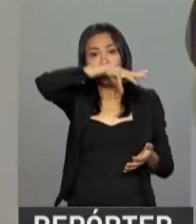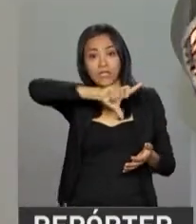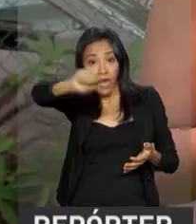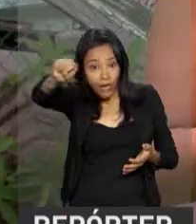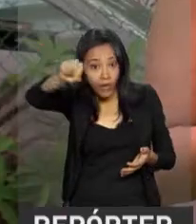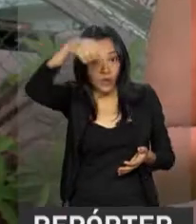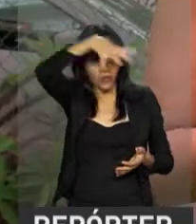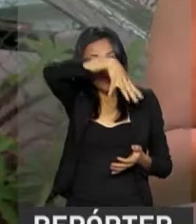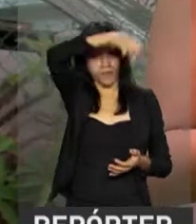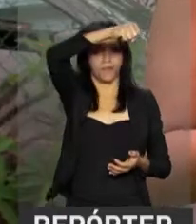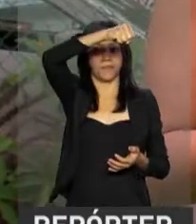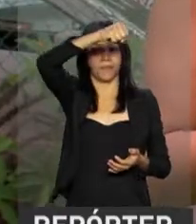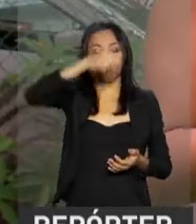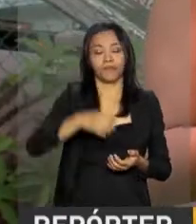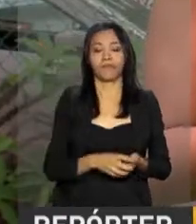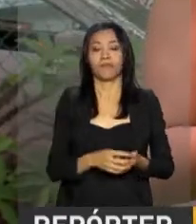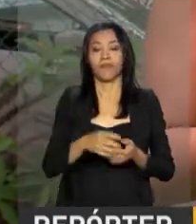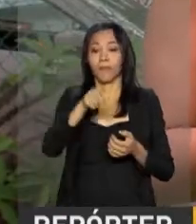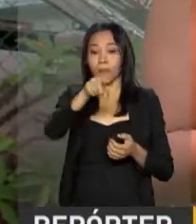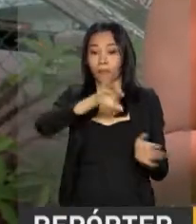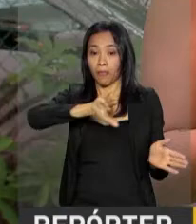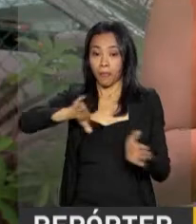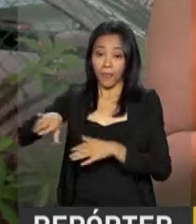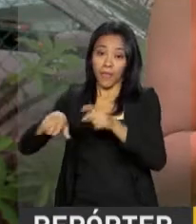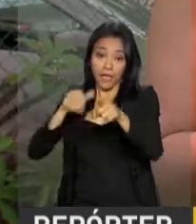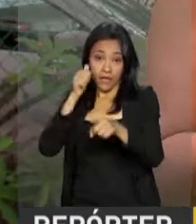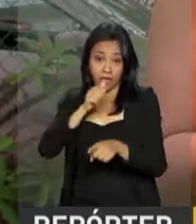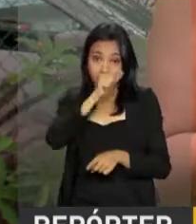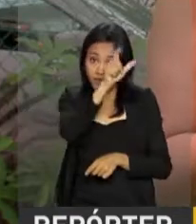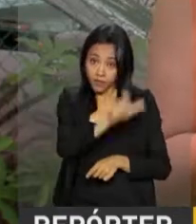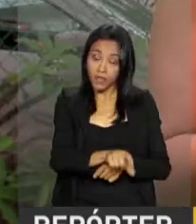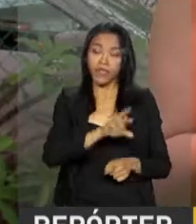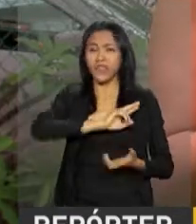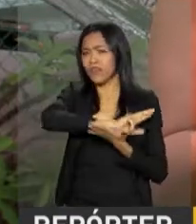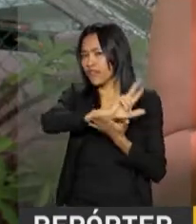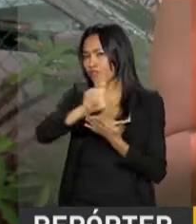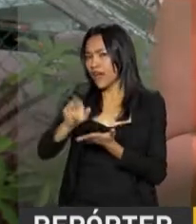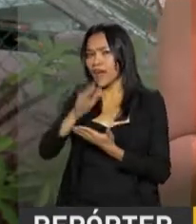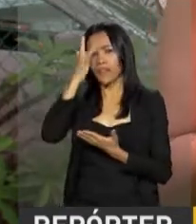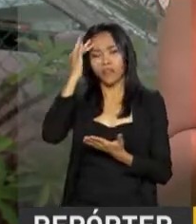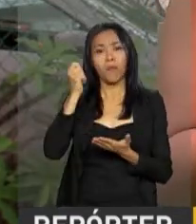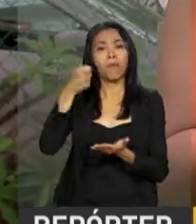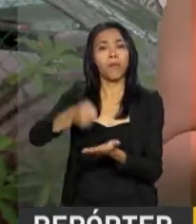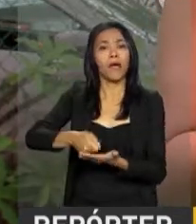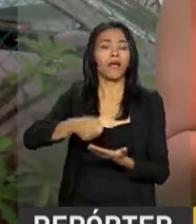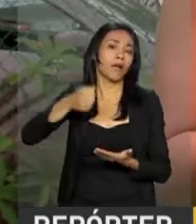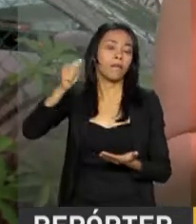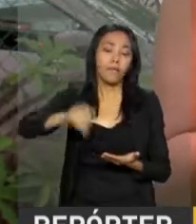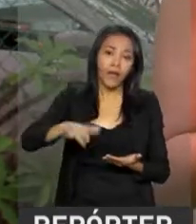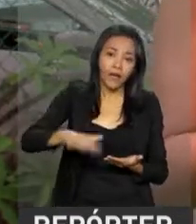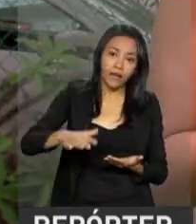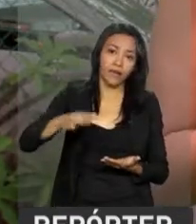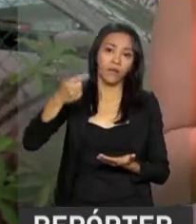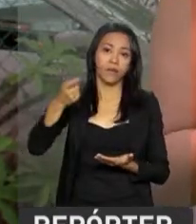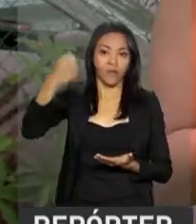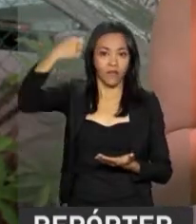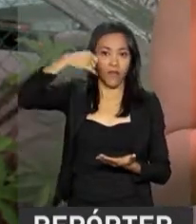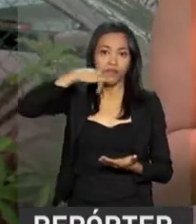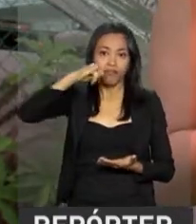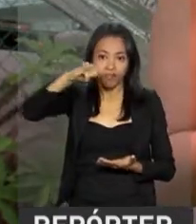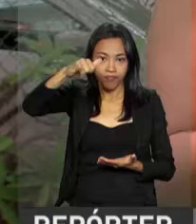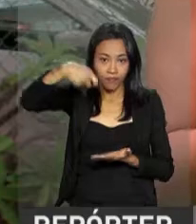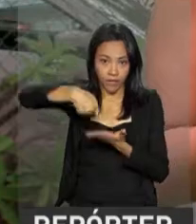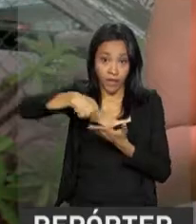no mês de dezembro a unila e todos os consumidores devem pagar mais barato na conta de energia elétrica isso